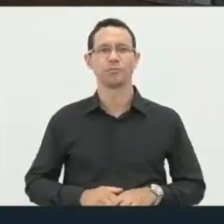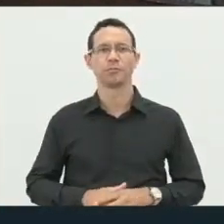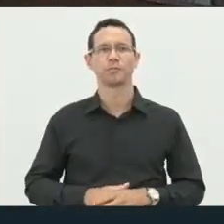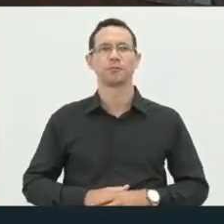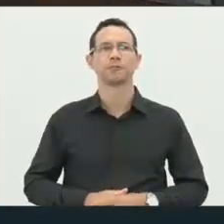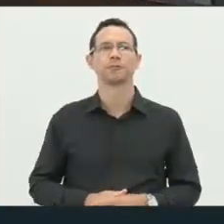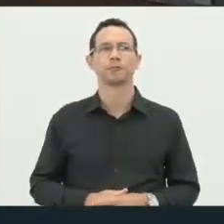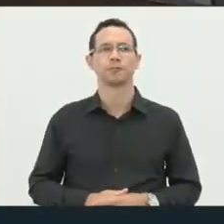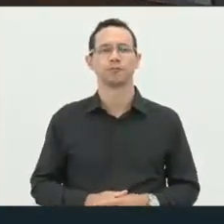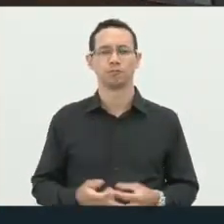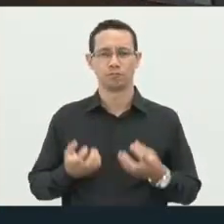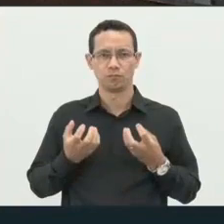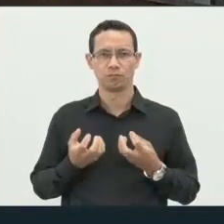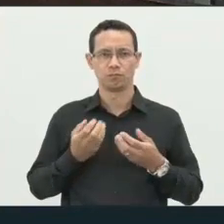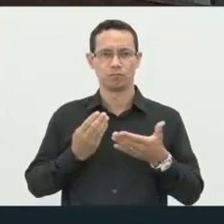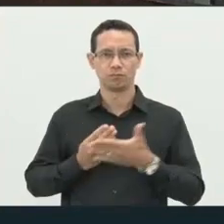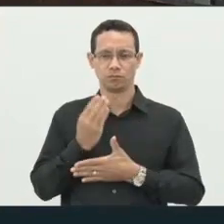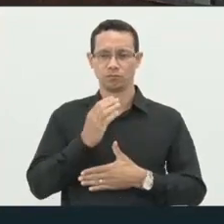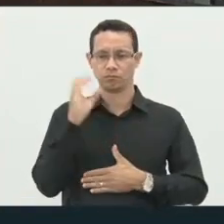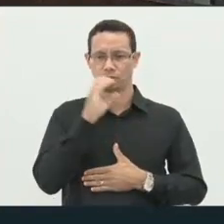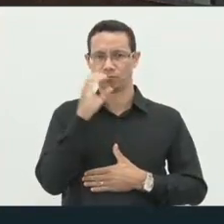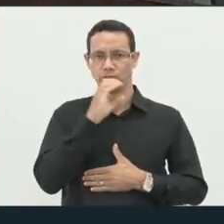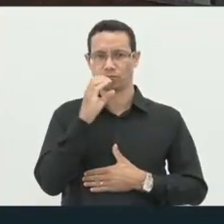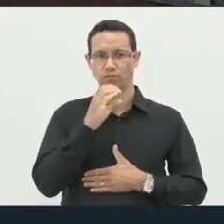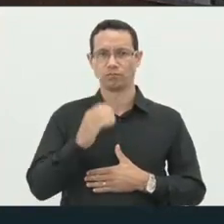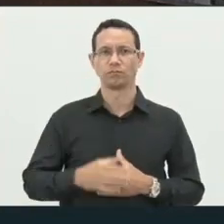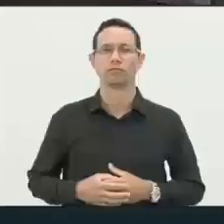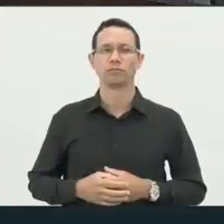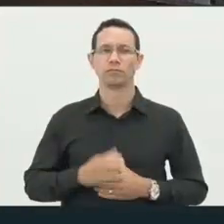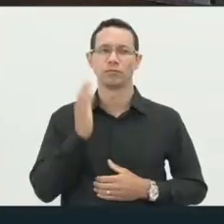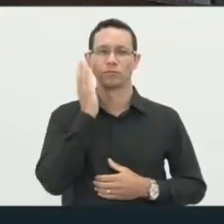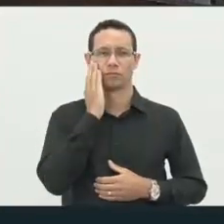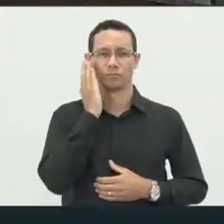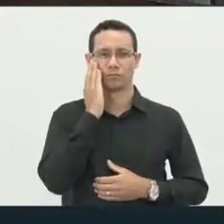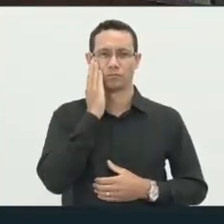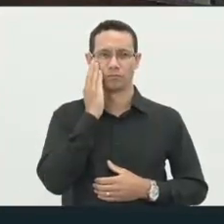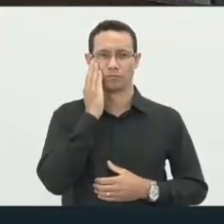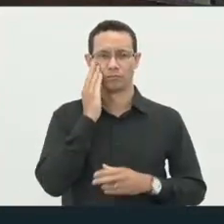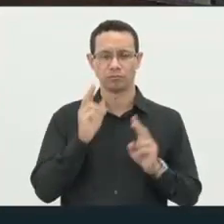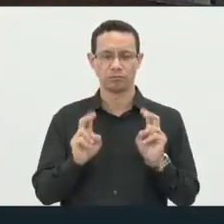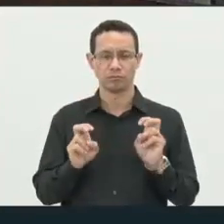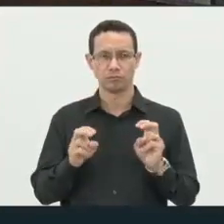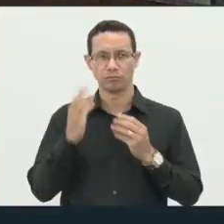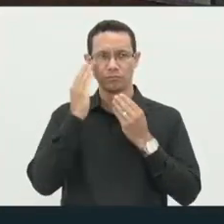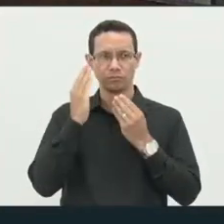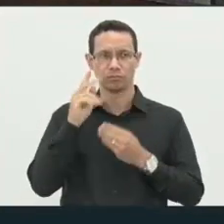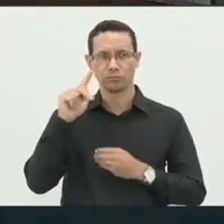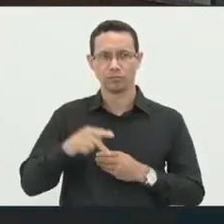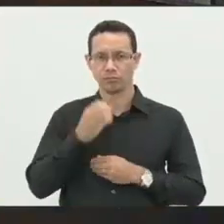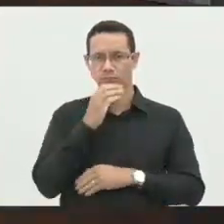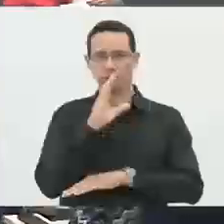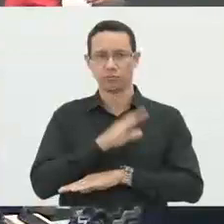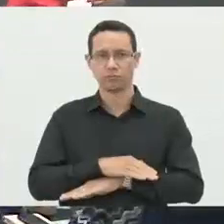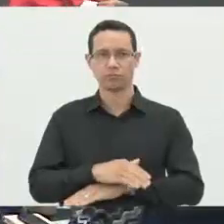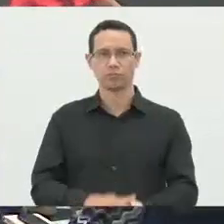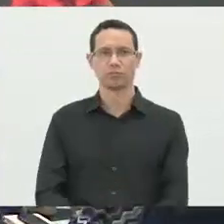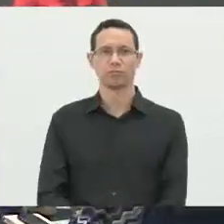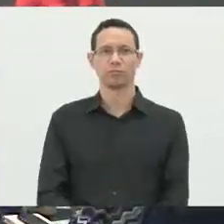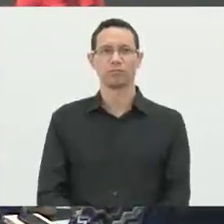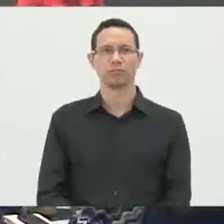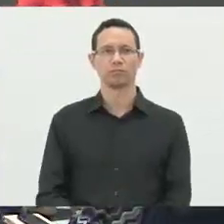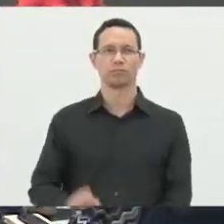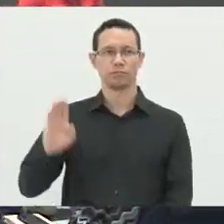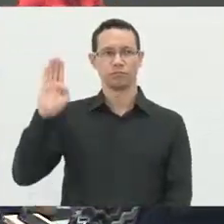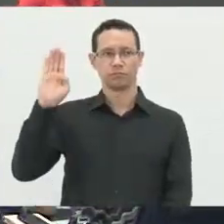querendo aprovar mais rápido que eles estão sabendo do que se trata muito obrigado boa tarde pela